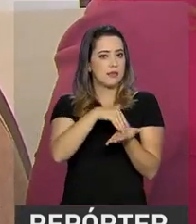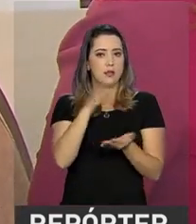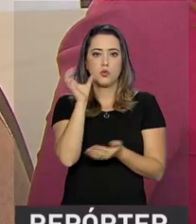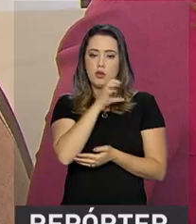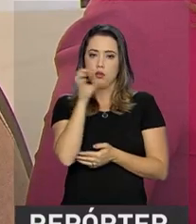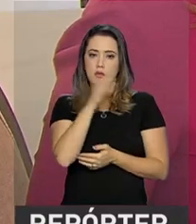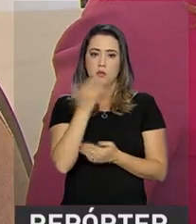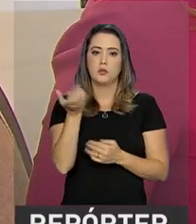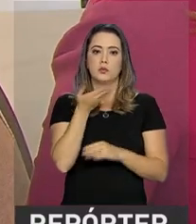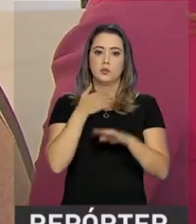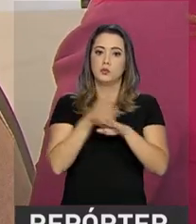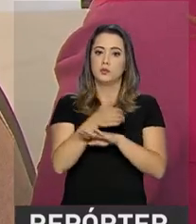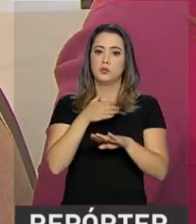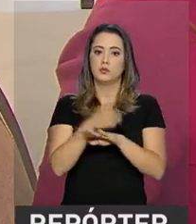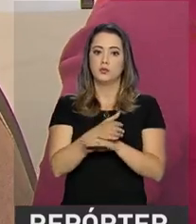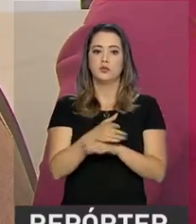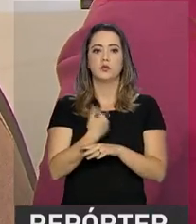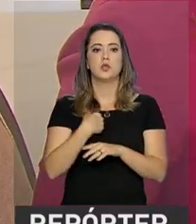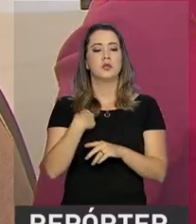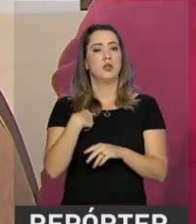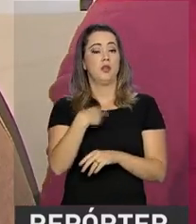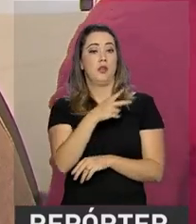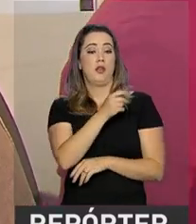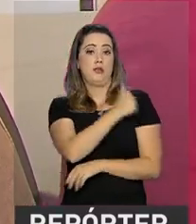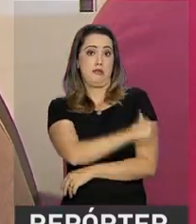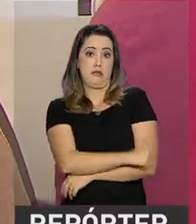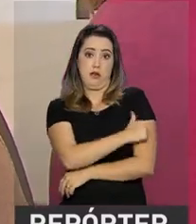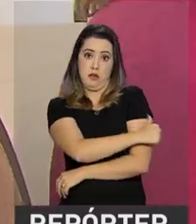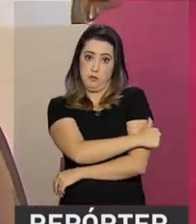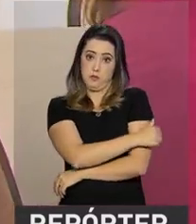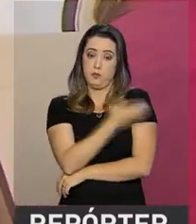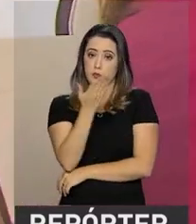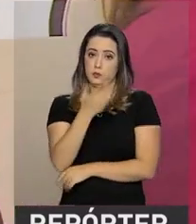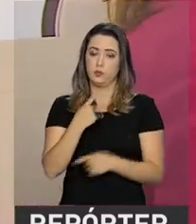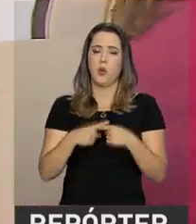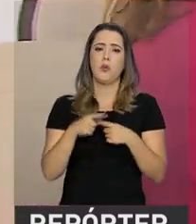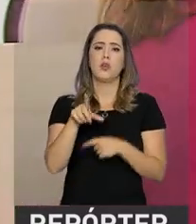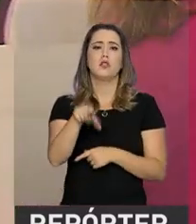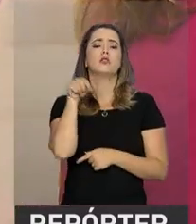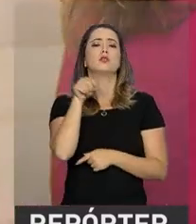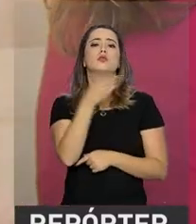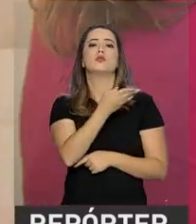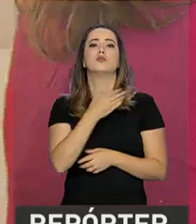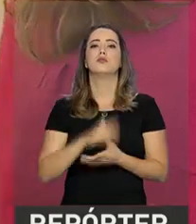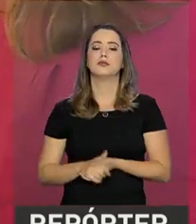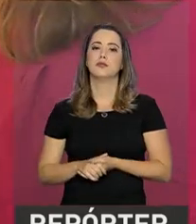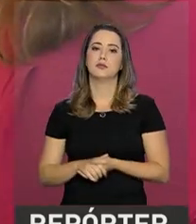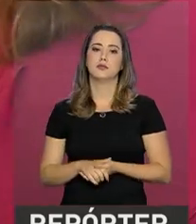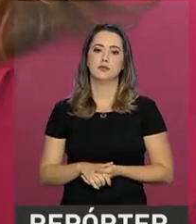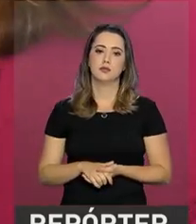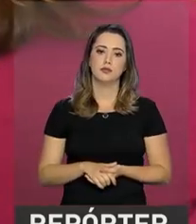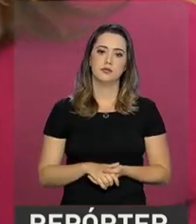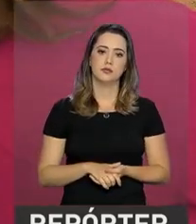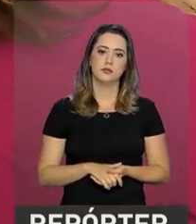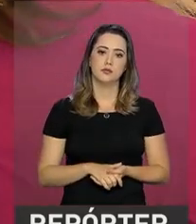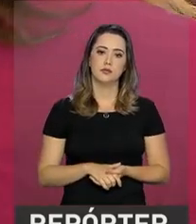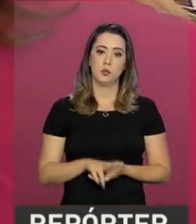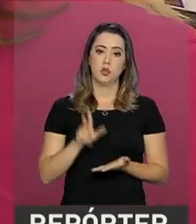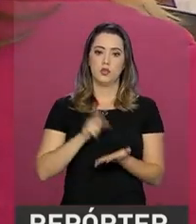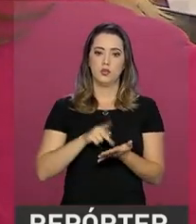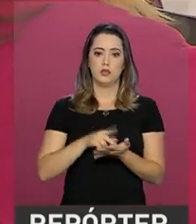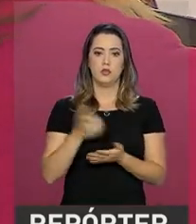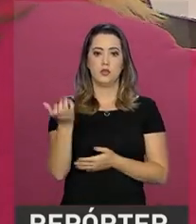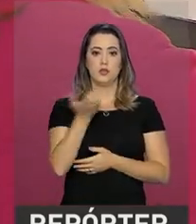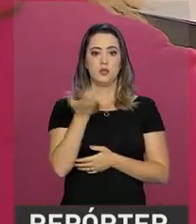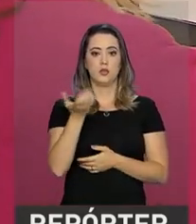querem ingressar no curso de enfermagem tainá por que você escolheu e circo na realidade o curso que eu quero